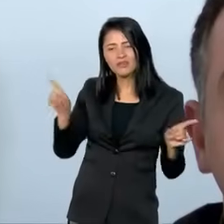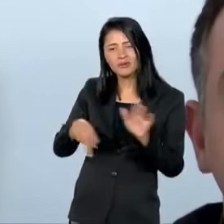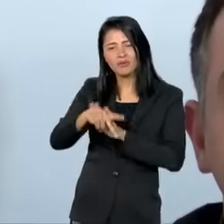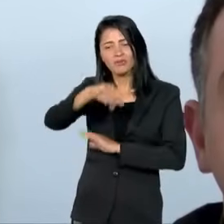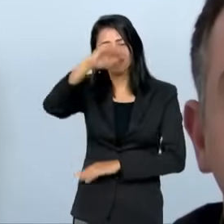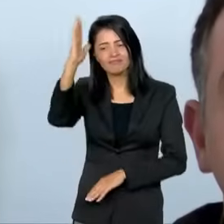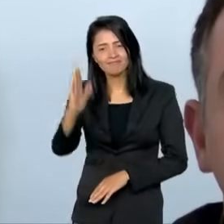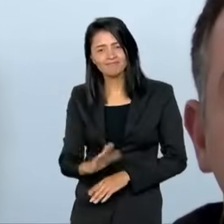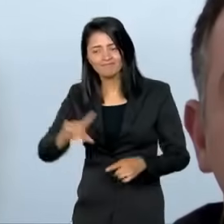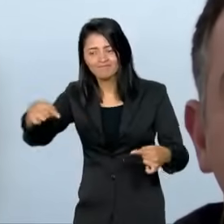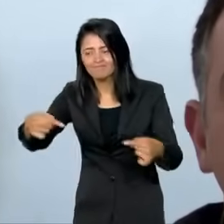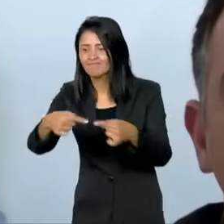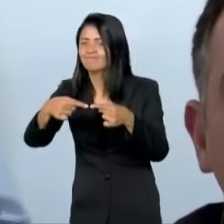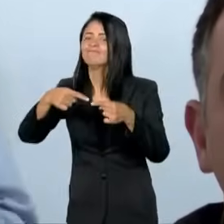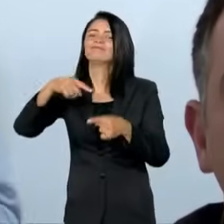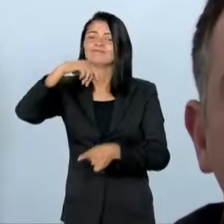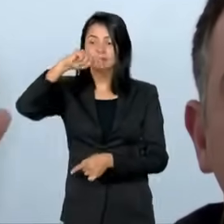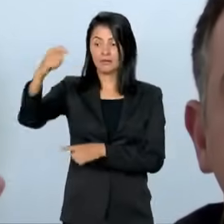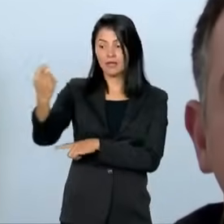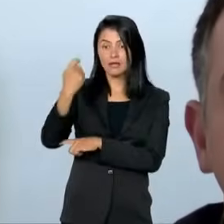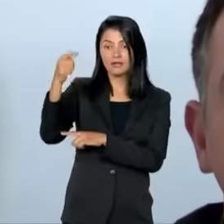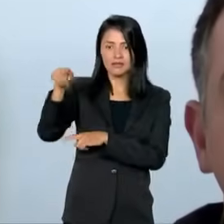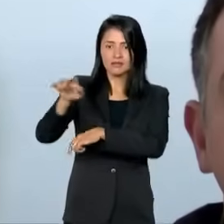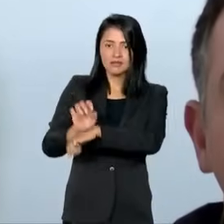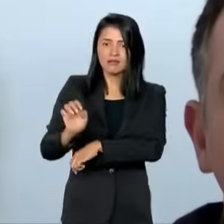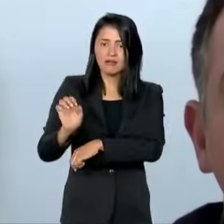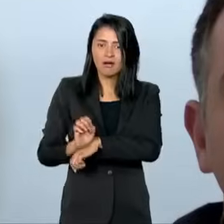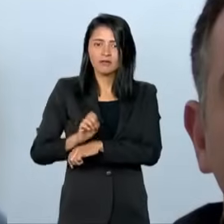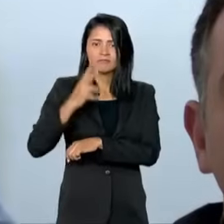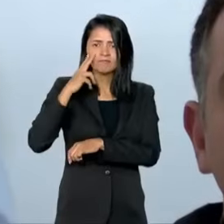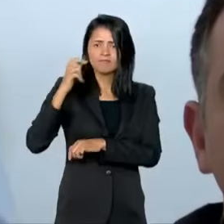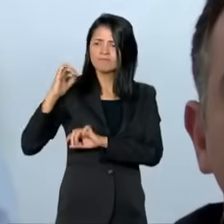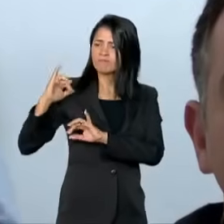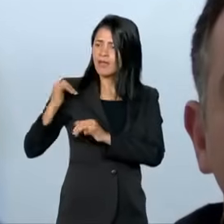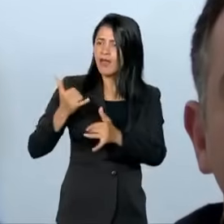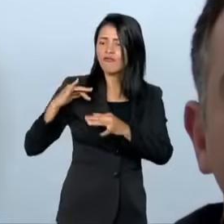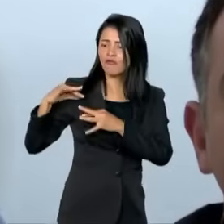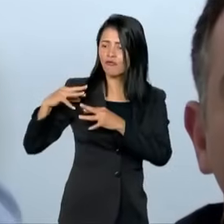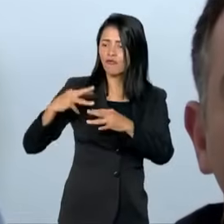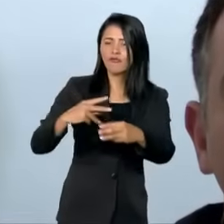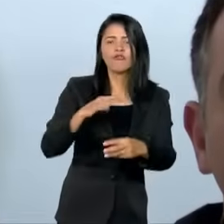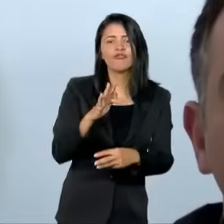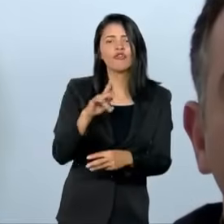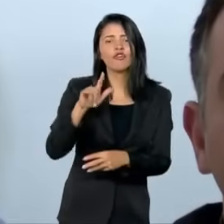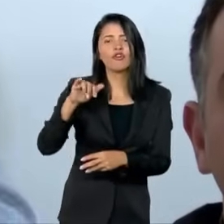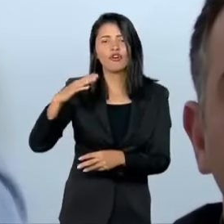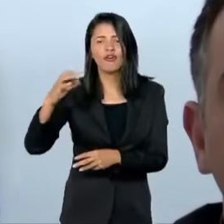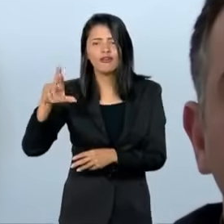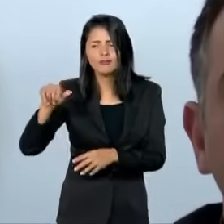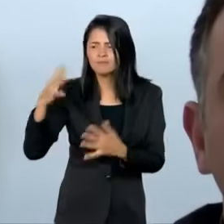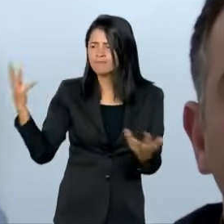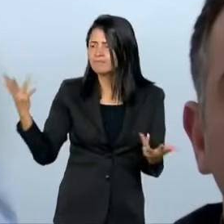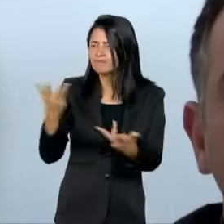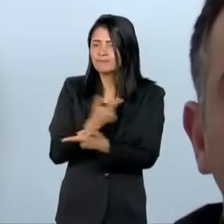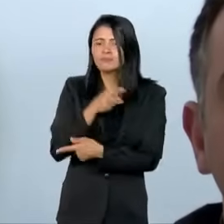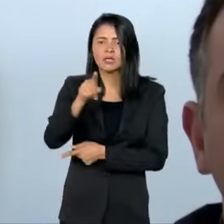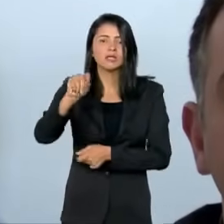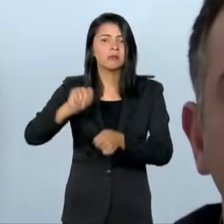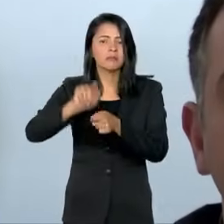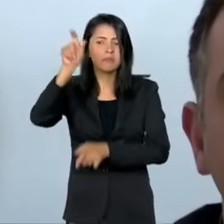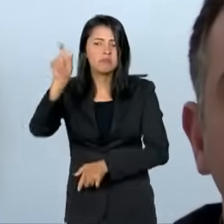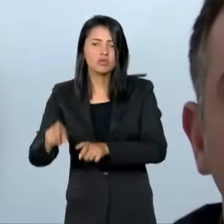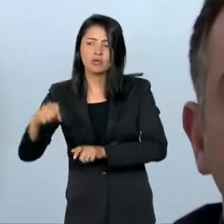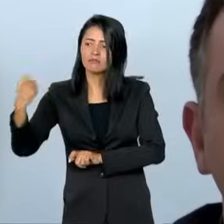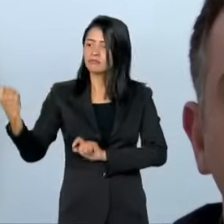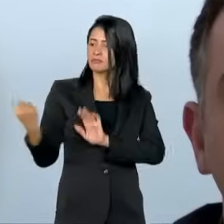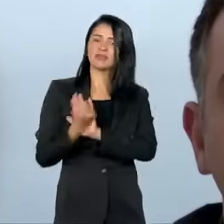brasileira. Esse Estado tem um folclore extraordinário, mas, sobretudo, esse Estado é um Estado feito por homens e mulheres que marcaram história